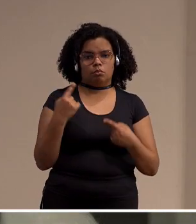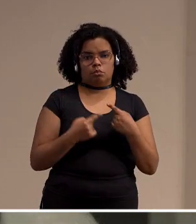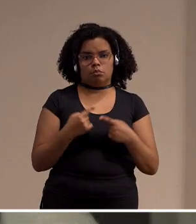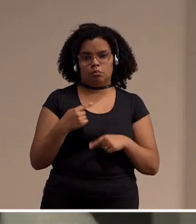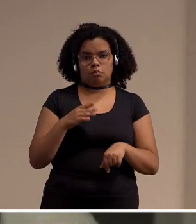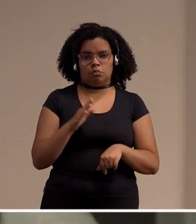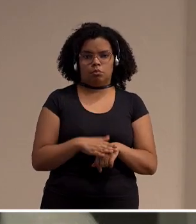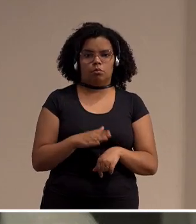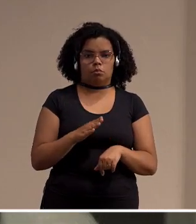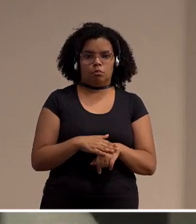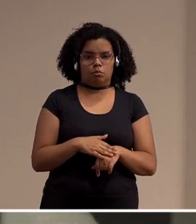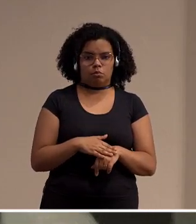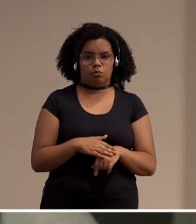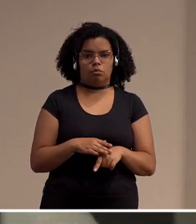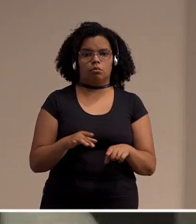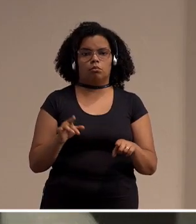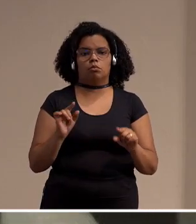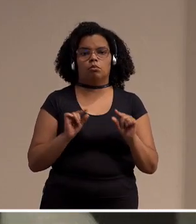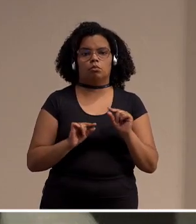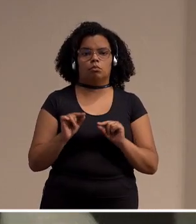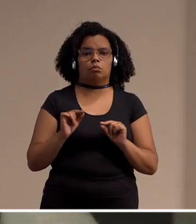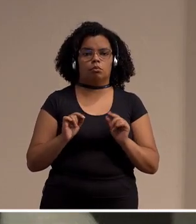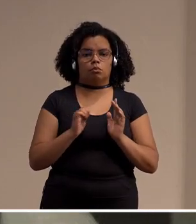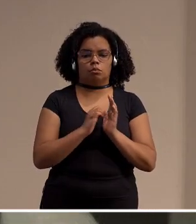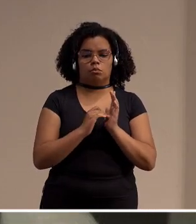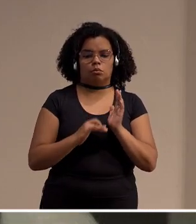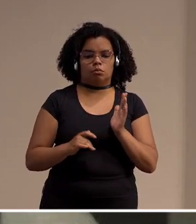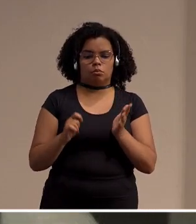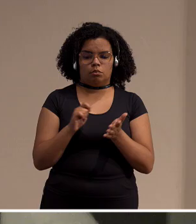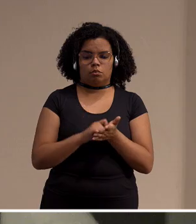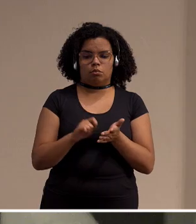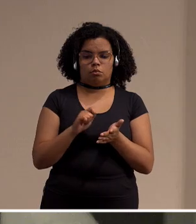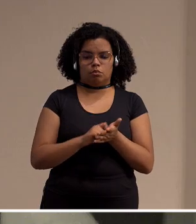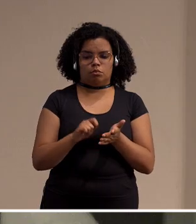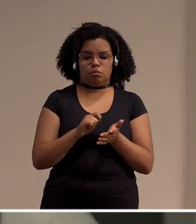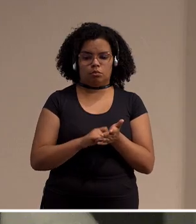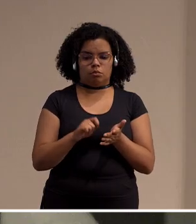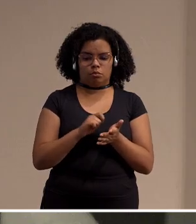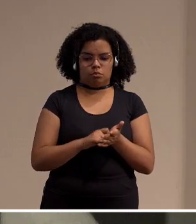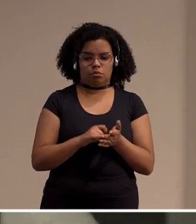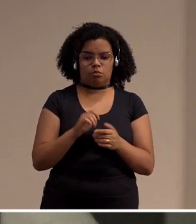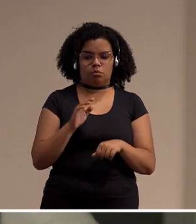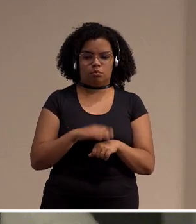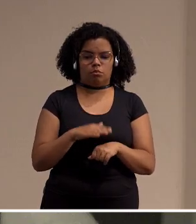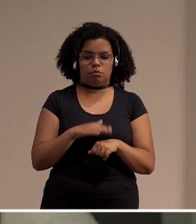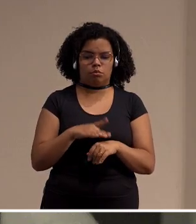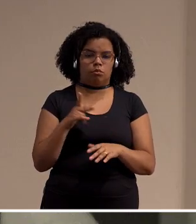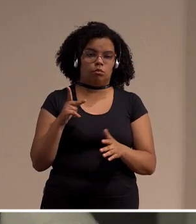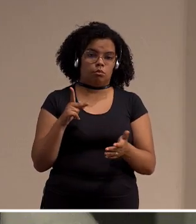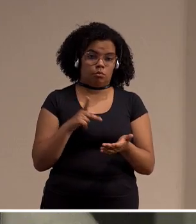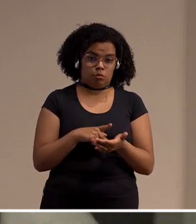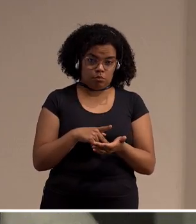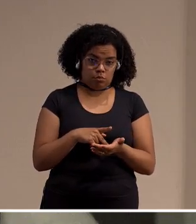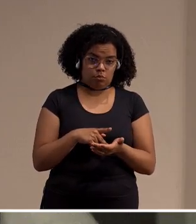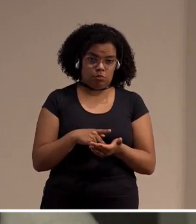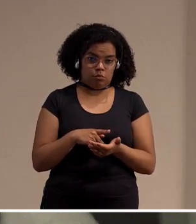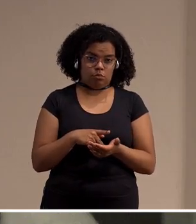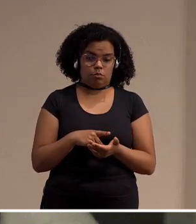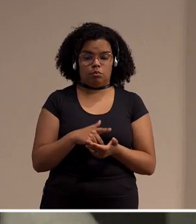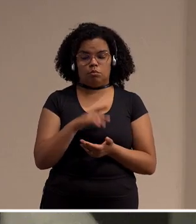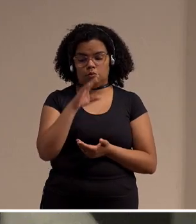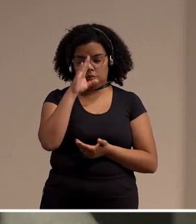produzem ficção, qual o papel do escritor? Seria, então, produzir realidade, né? E acredito que esse